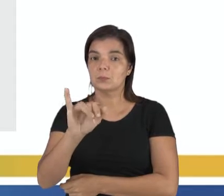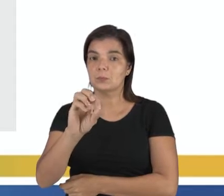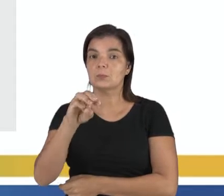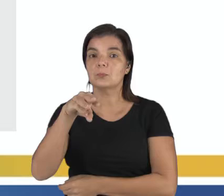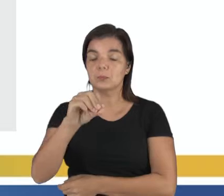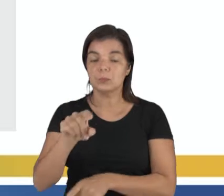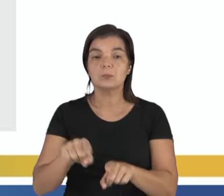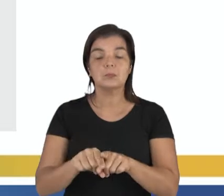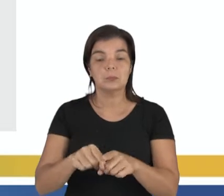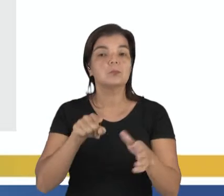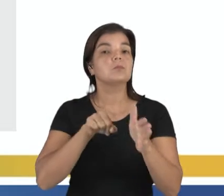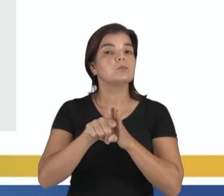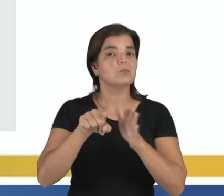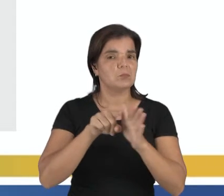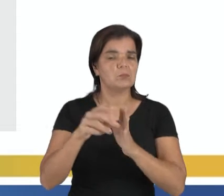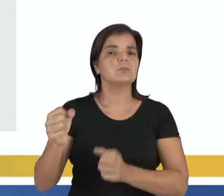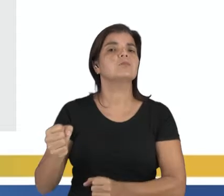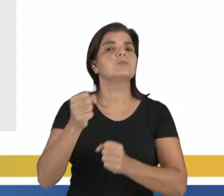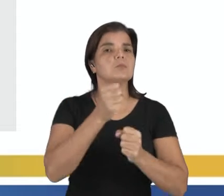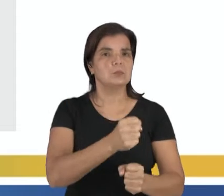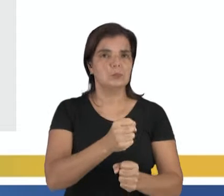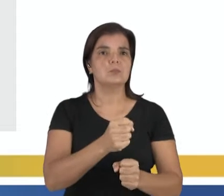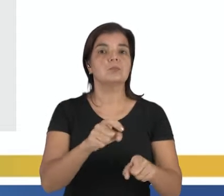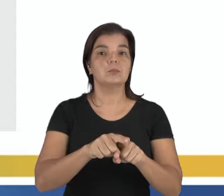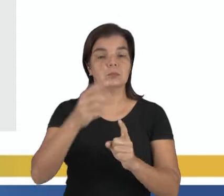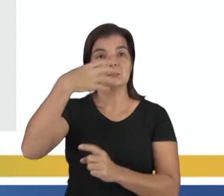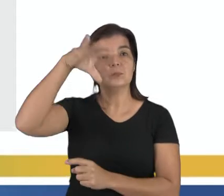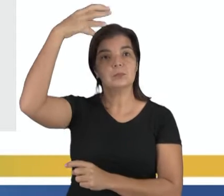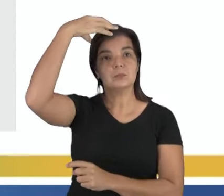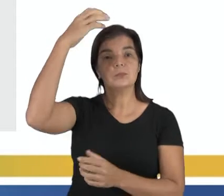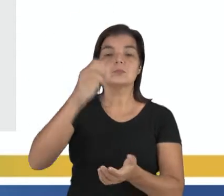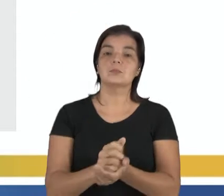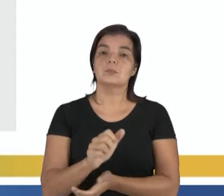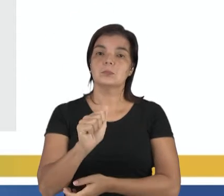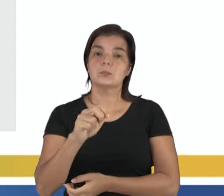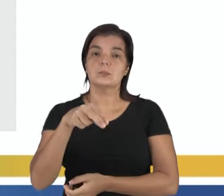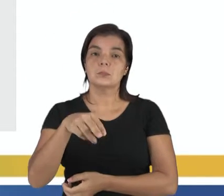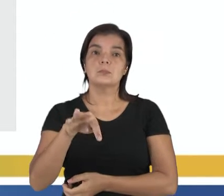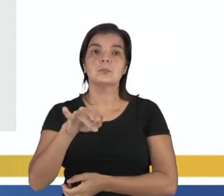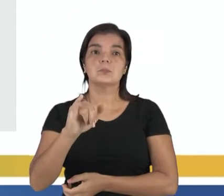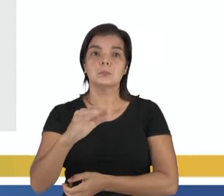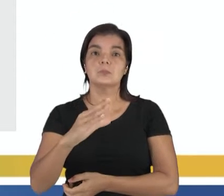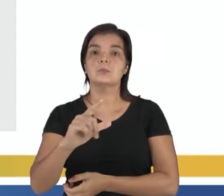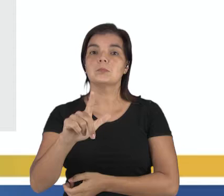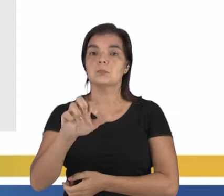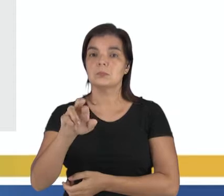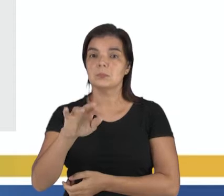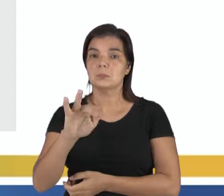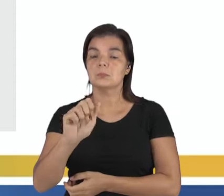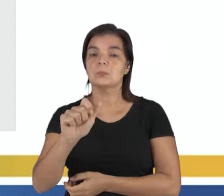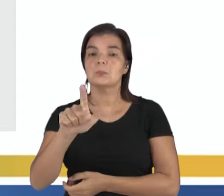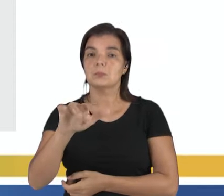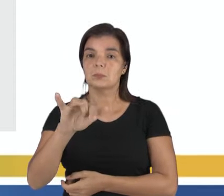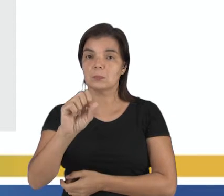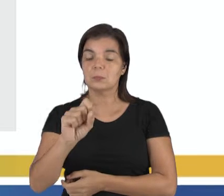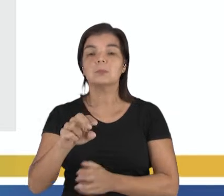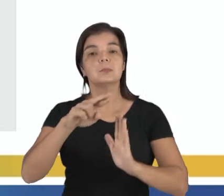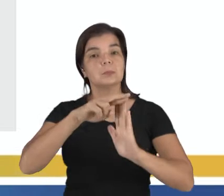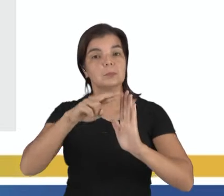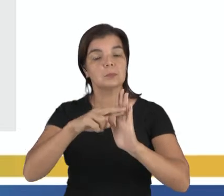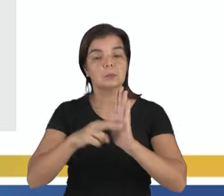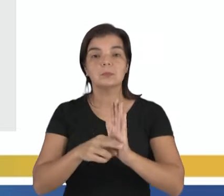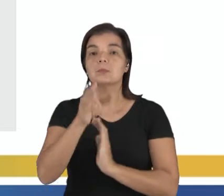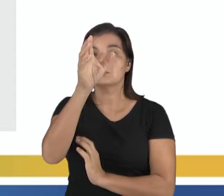anti-absolutismo, agora questionar esse poder, né, absoluto do rei, anticlericalismo, antes aí esses dogmas, né,